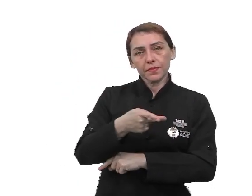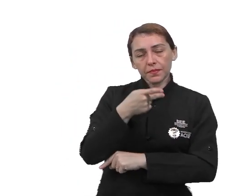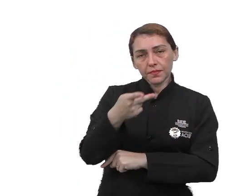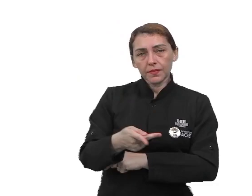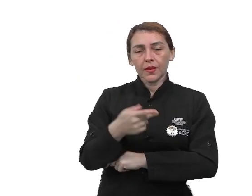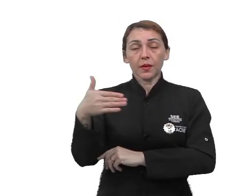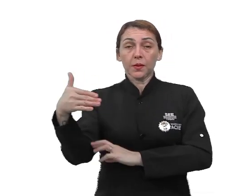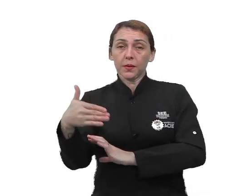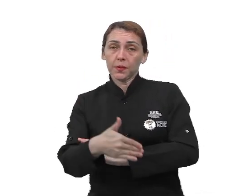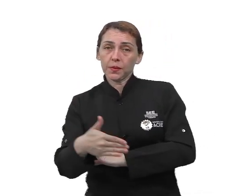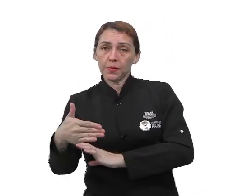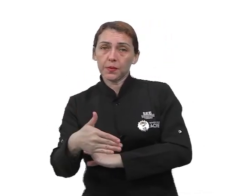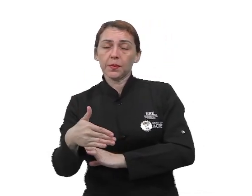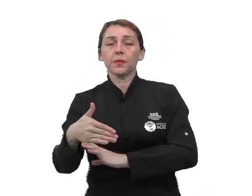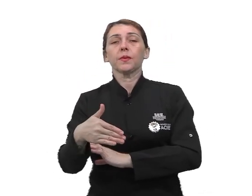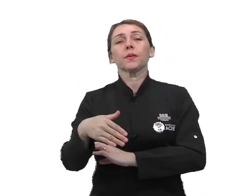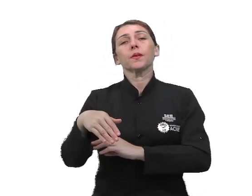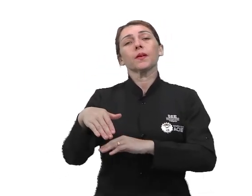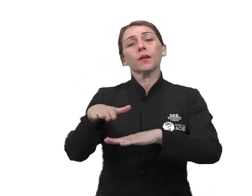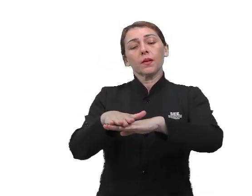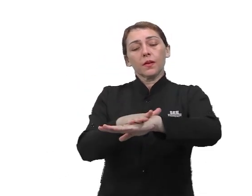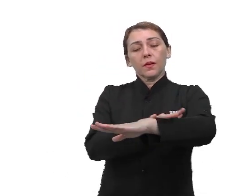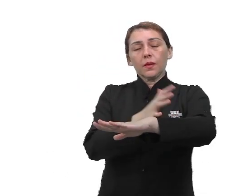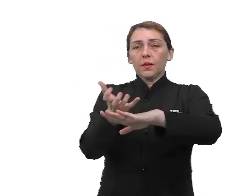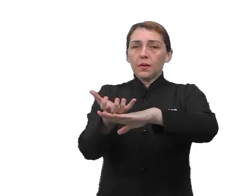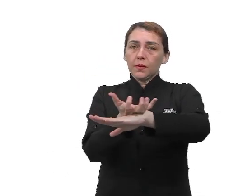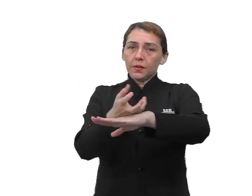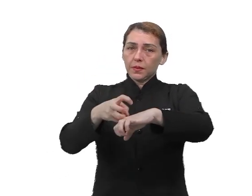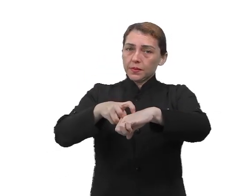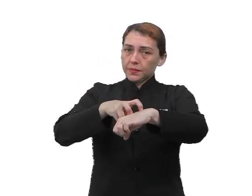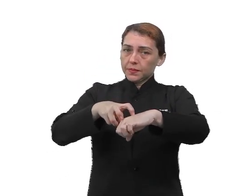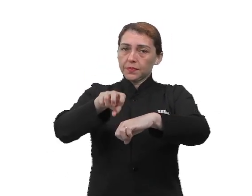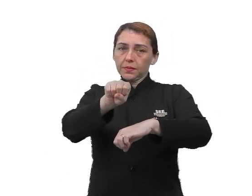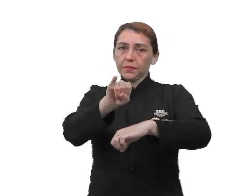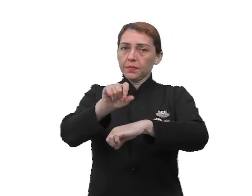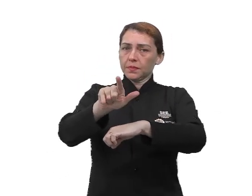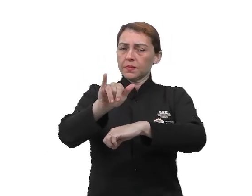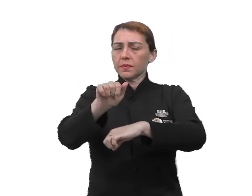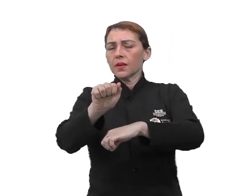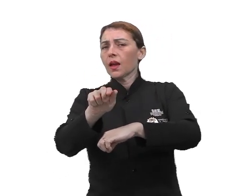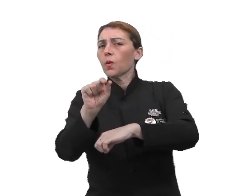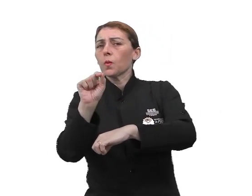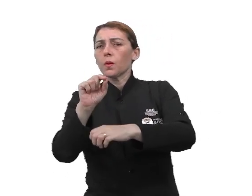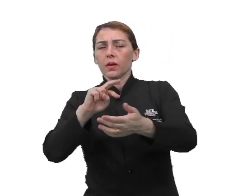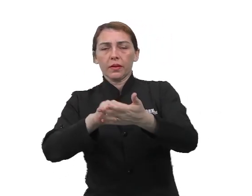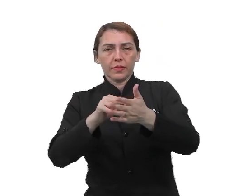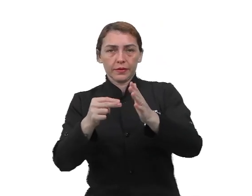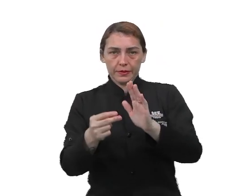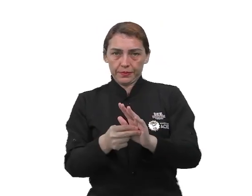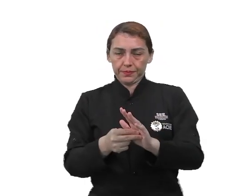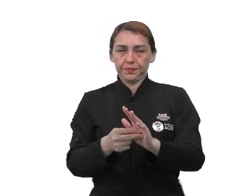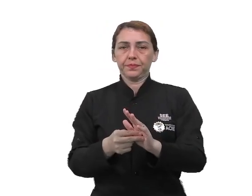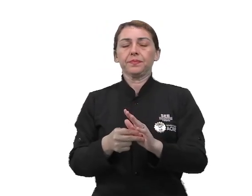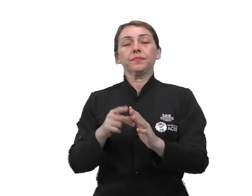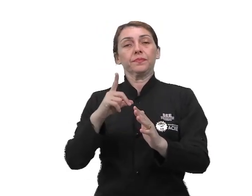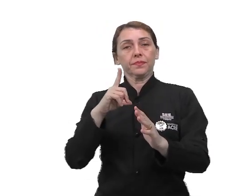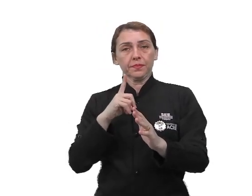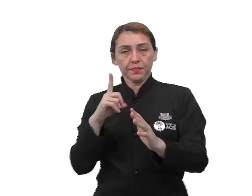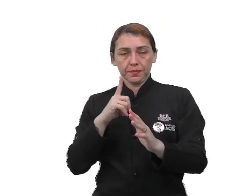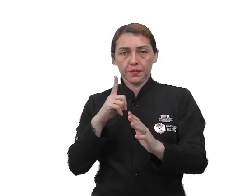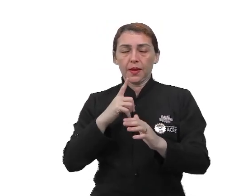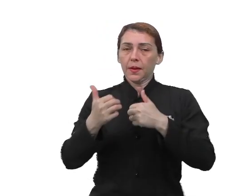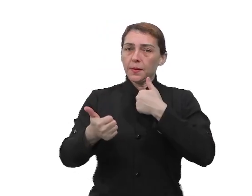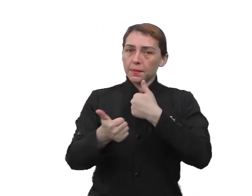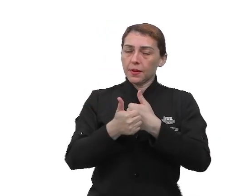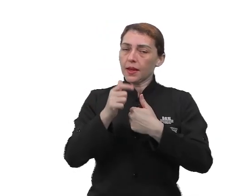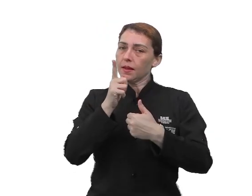com frequência, né, nas áreas úmidas cobertas por vegetação ciliar. O que é uma vegetação ciliar? Vegetação que desenvolve ali